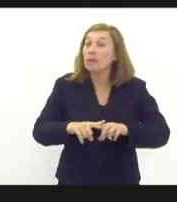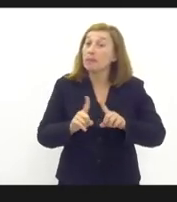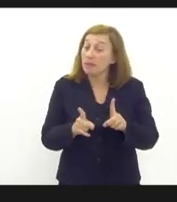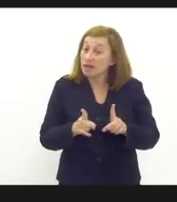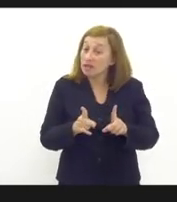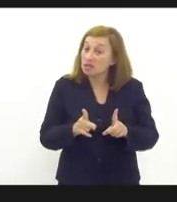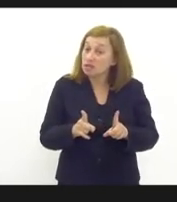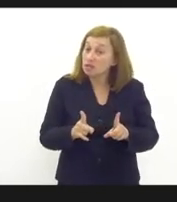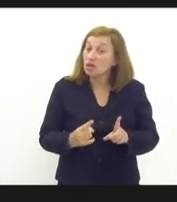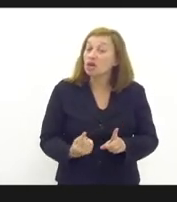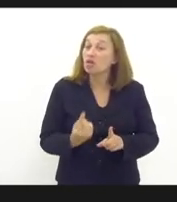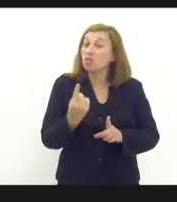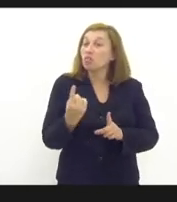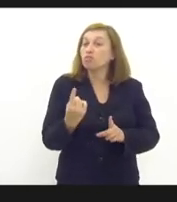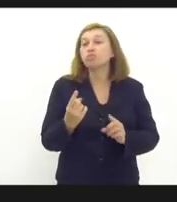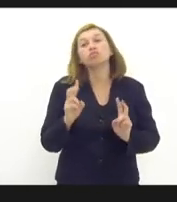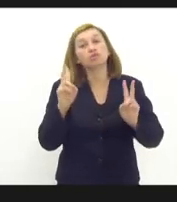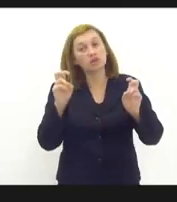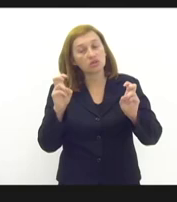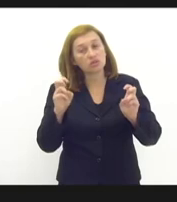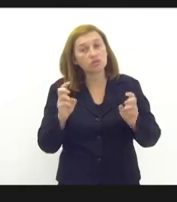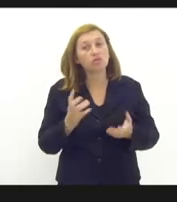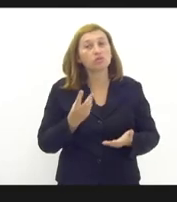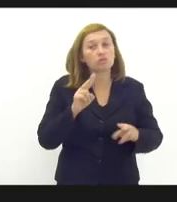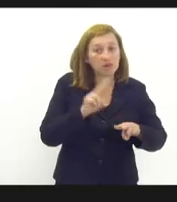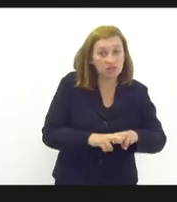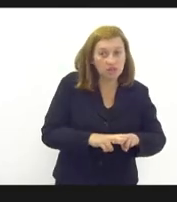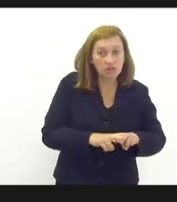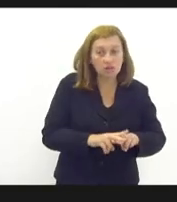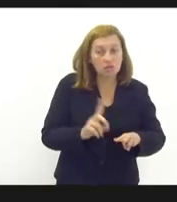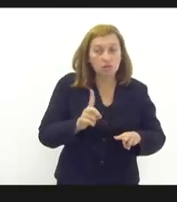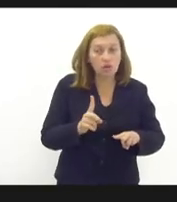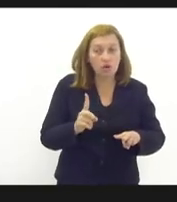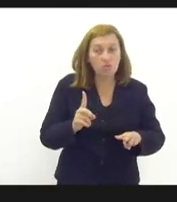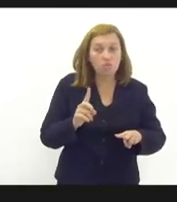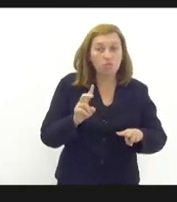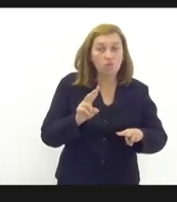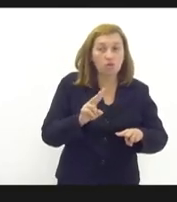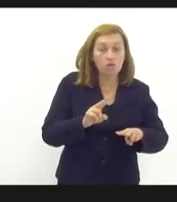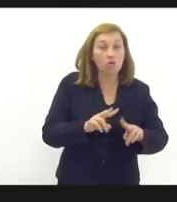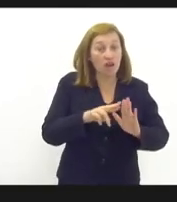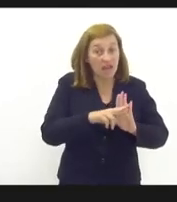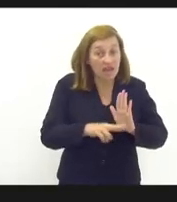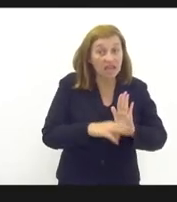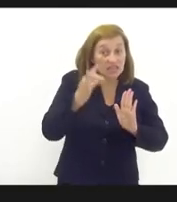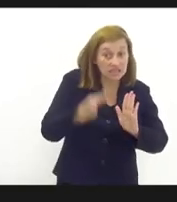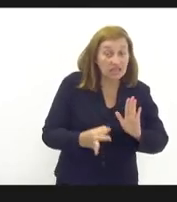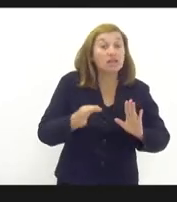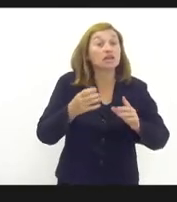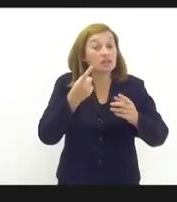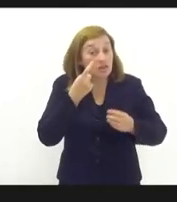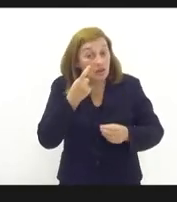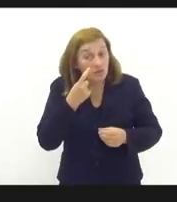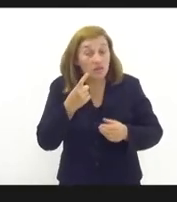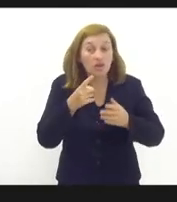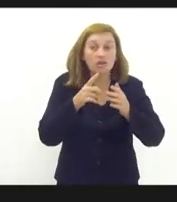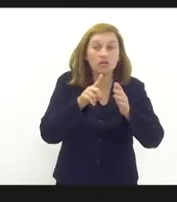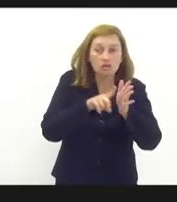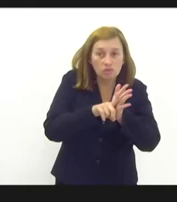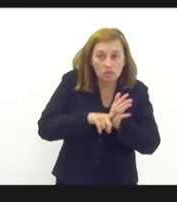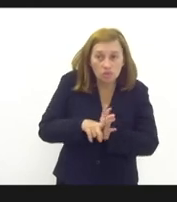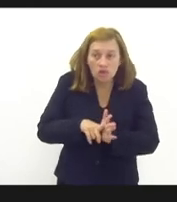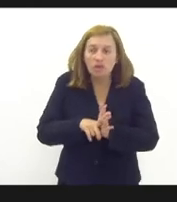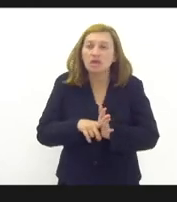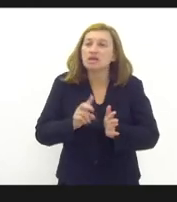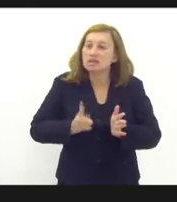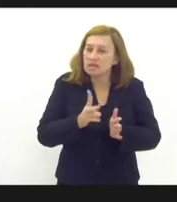apenas um dos fatores para se levar a uma prisão. Não é um fator determinante. Então tem que se apurar, tem que se ver. É óbvio que